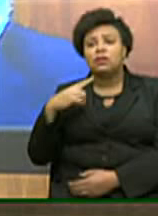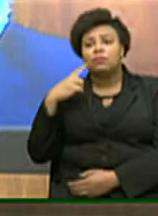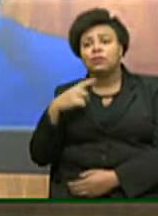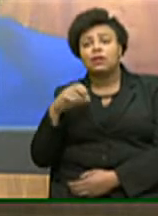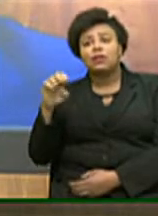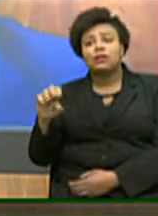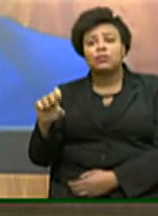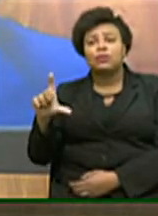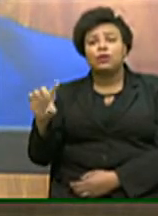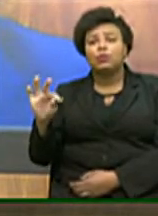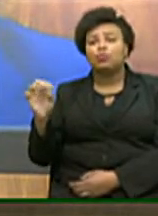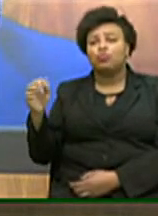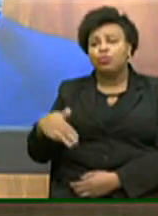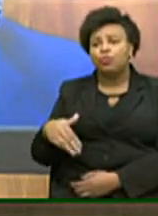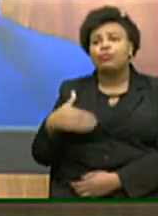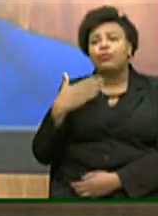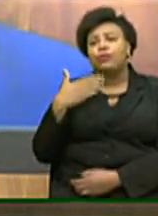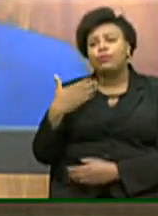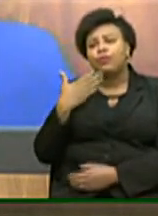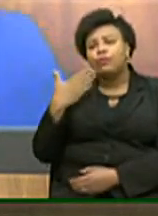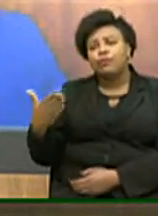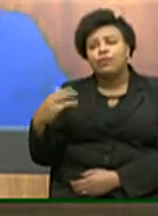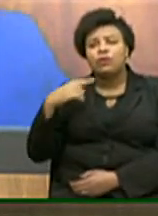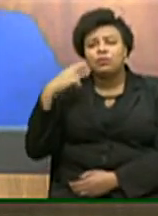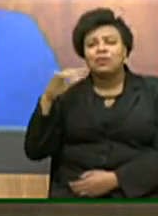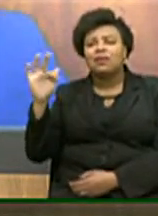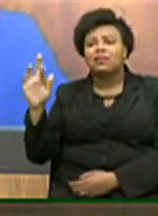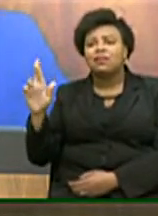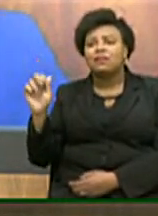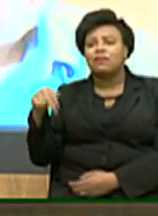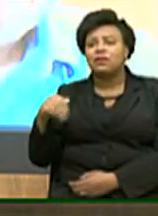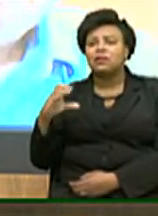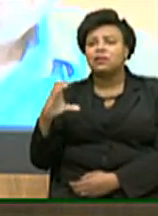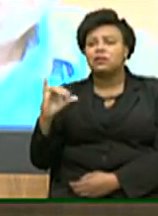Weber. Favorável, senhor presidente. Deputada Franciane Bayer.